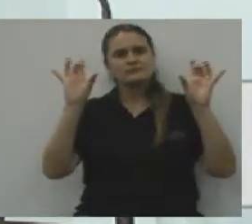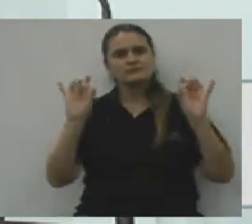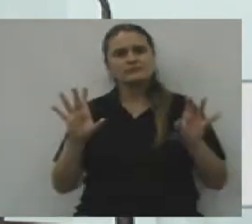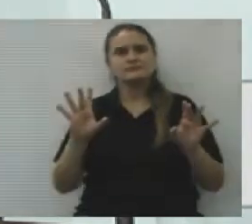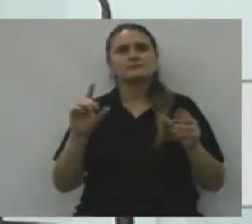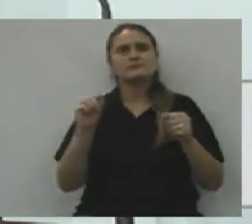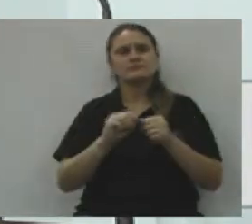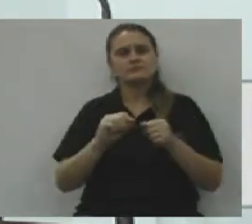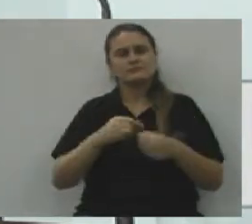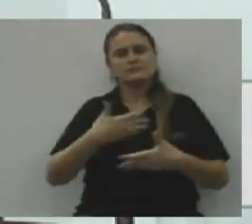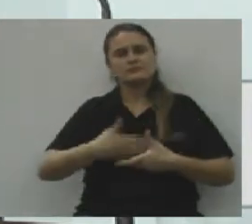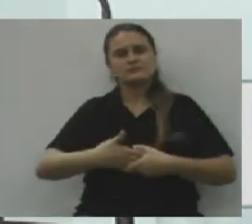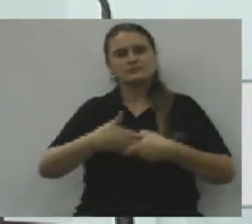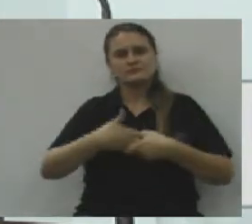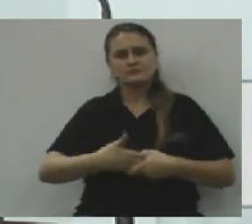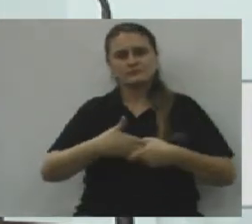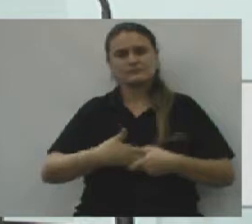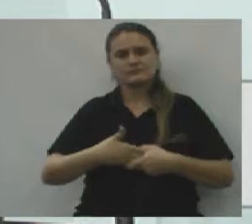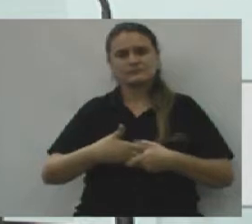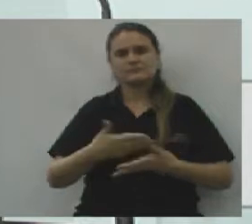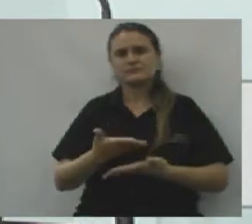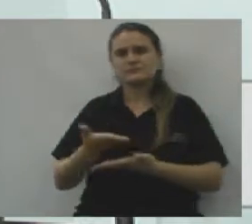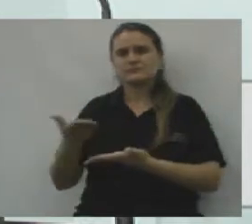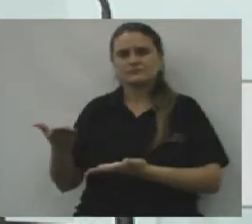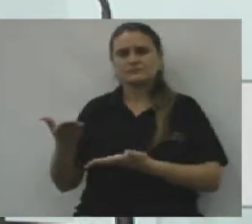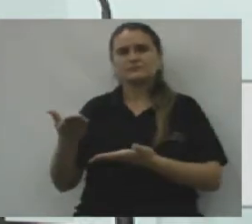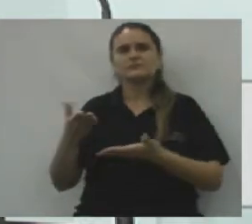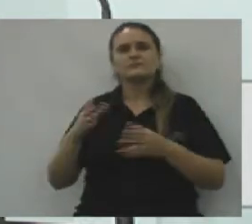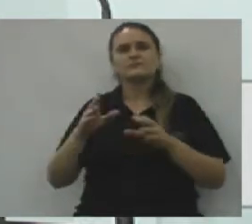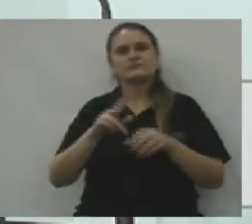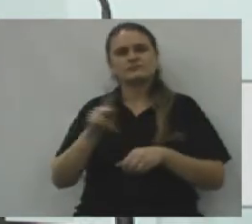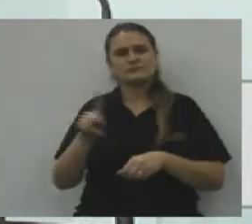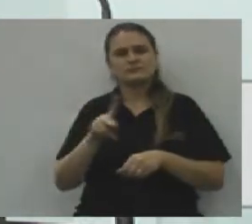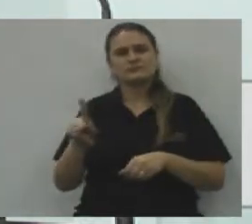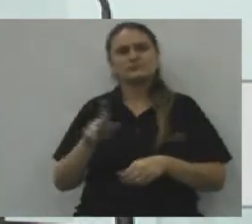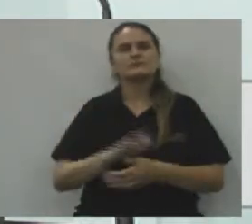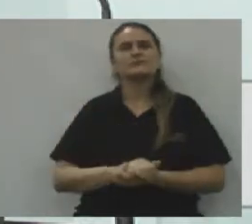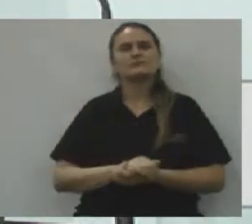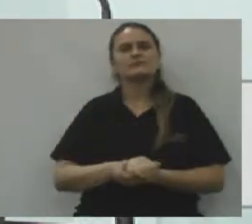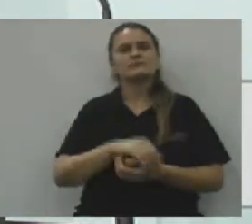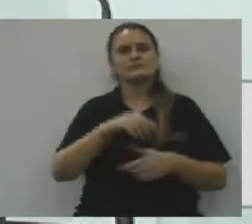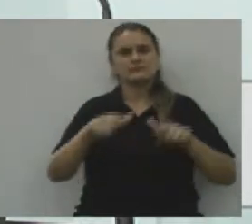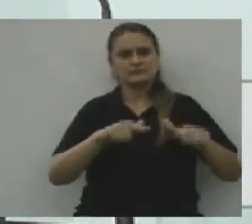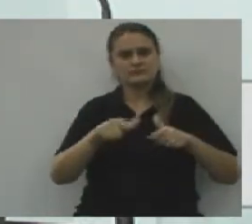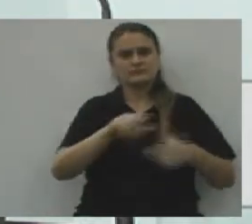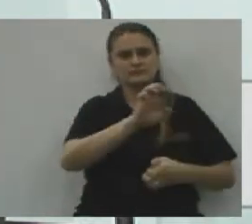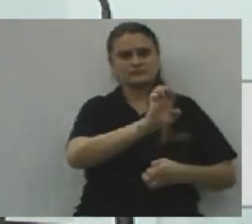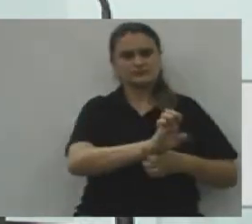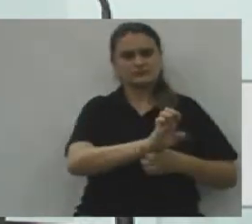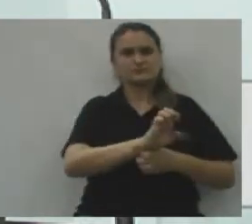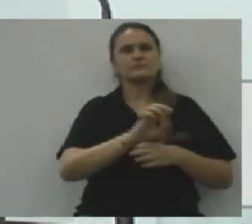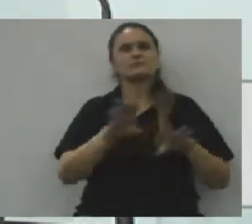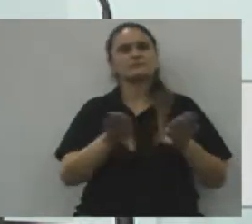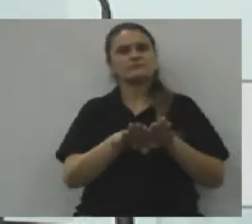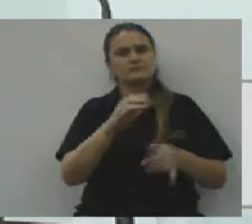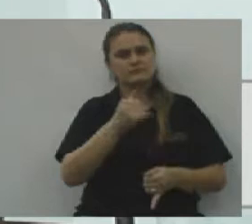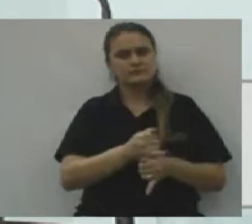para fazer o cumprimento aos colegas educadores do Estado, nossos